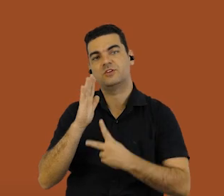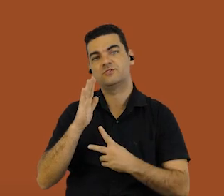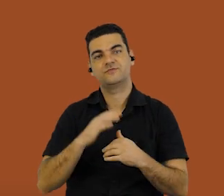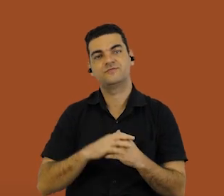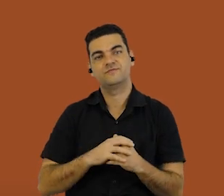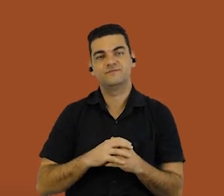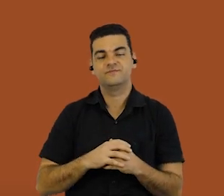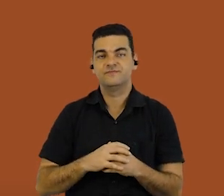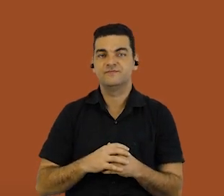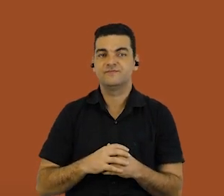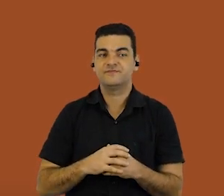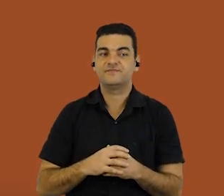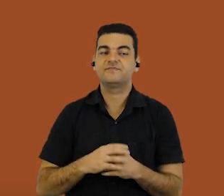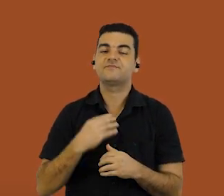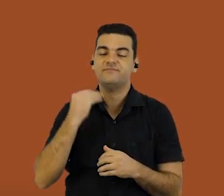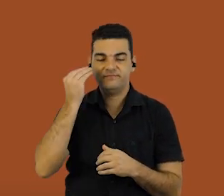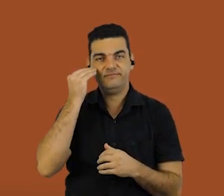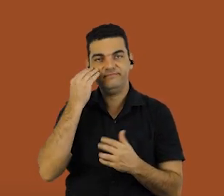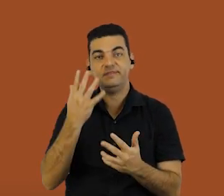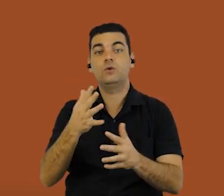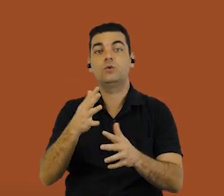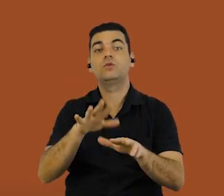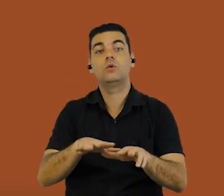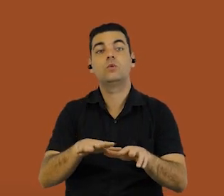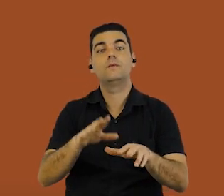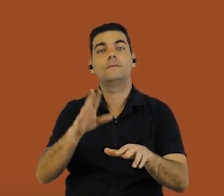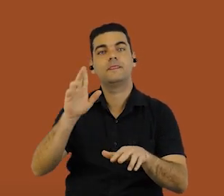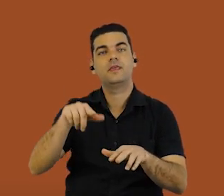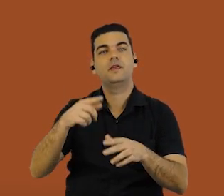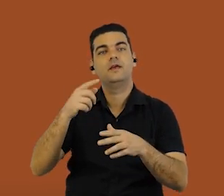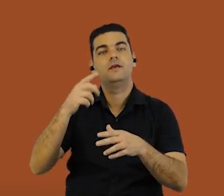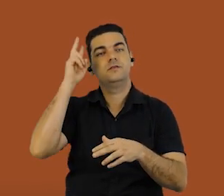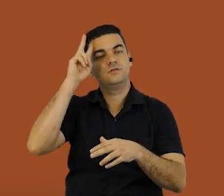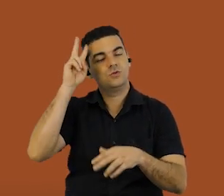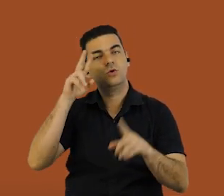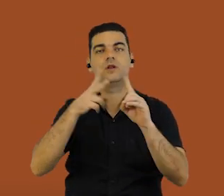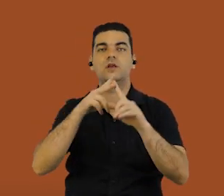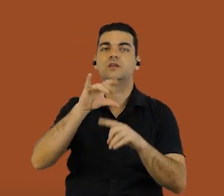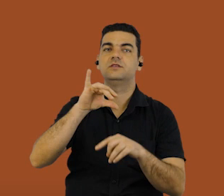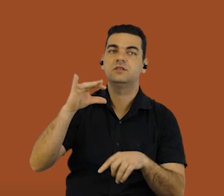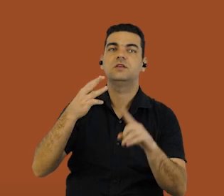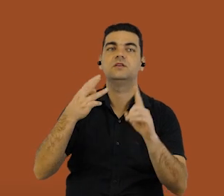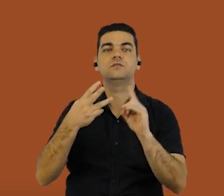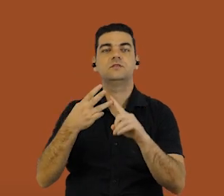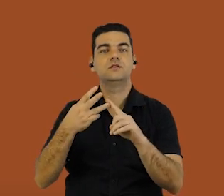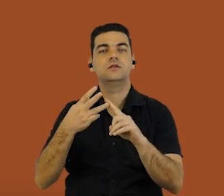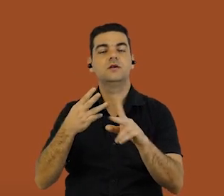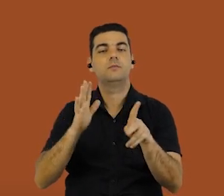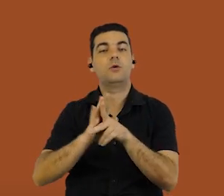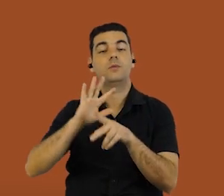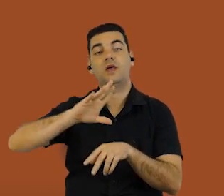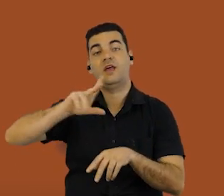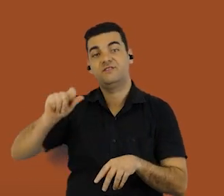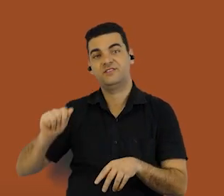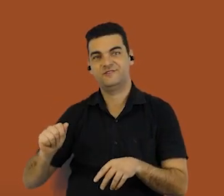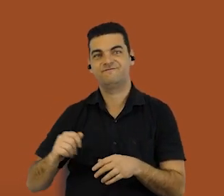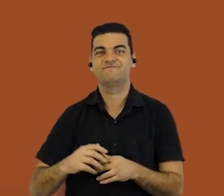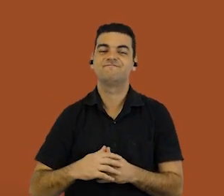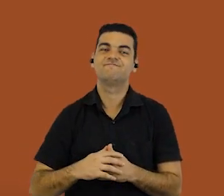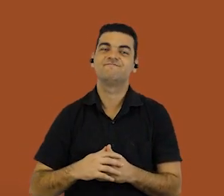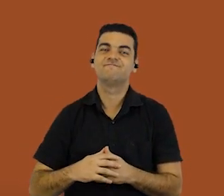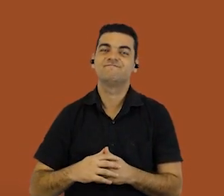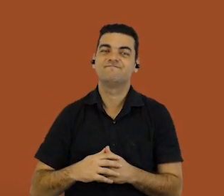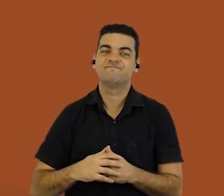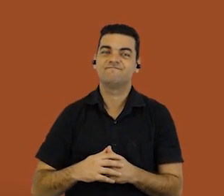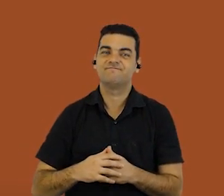prática docente, eu incluo aí história, cultura e ciência africana